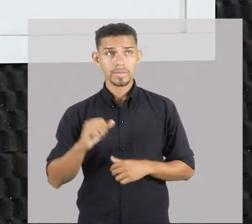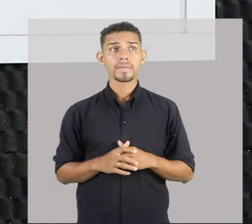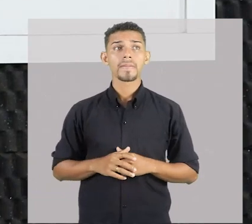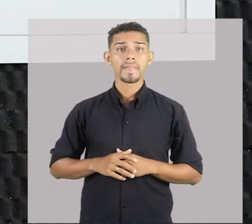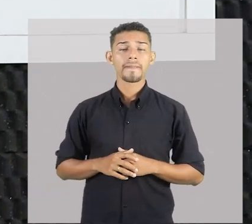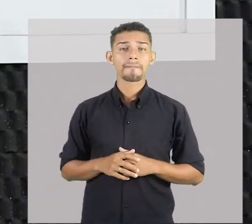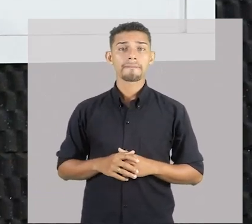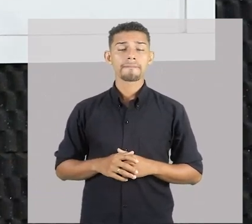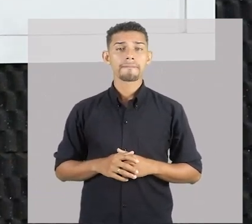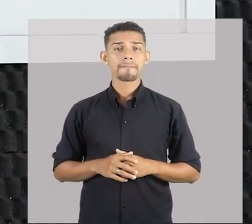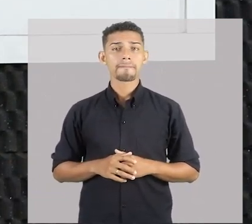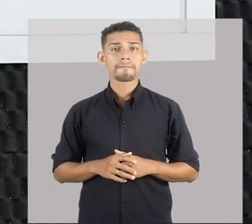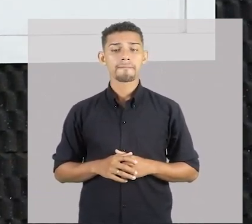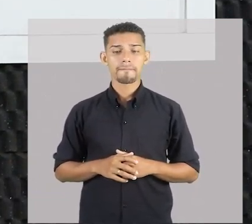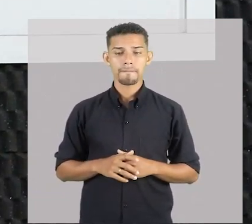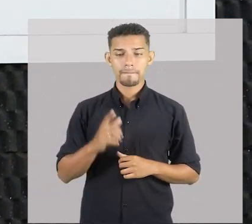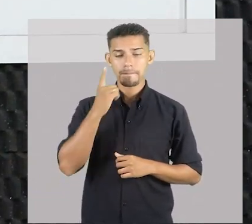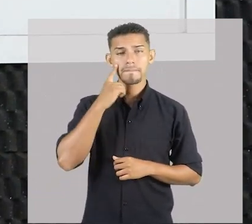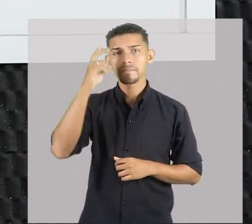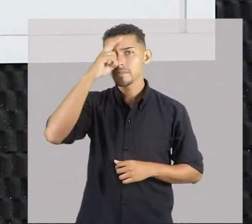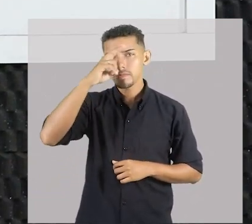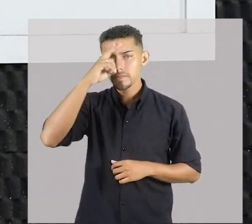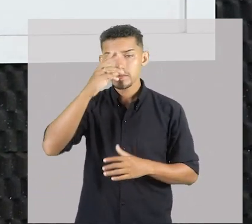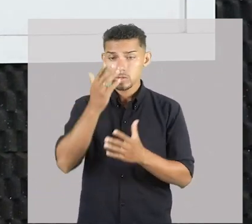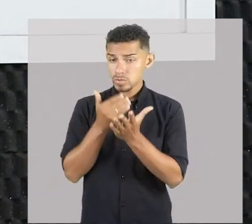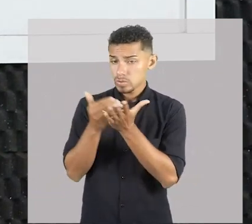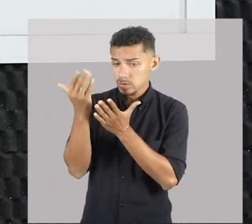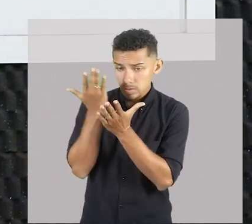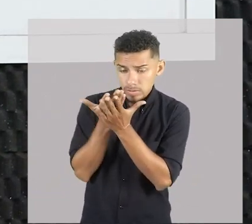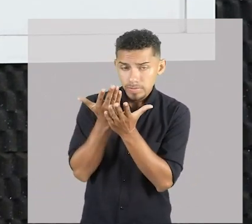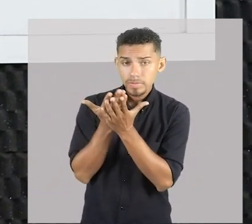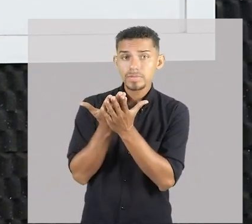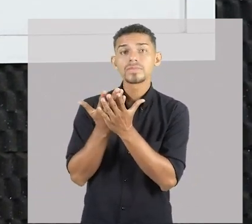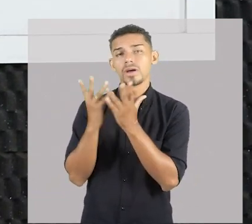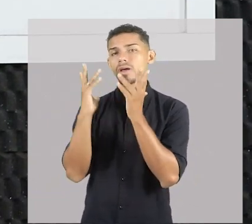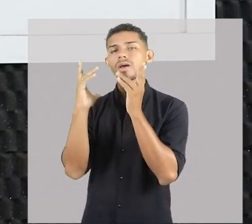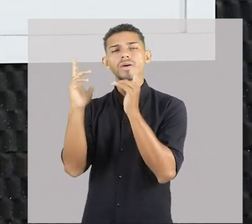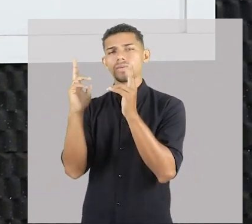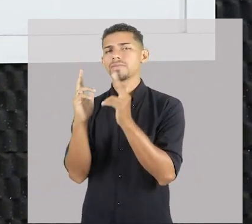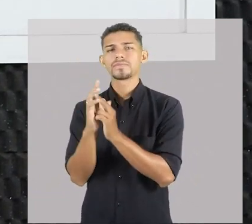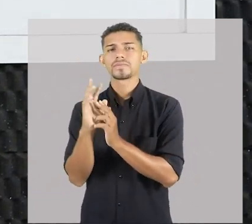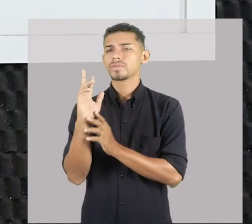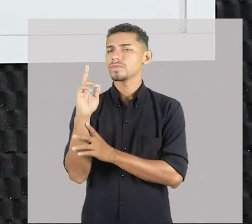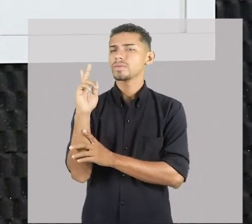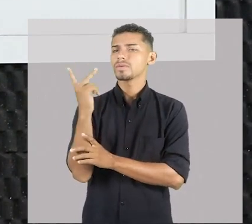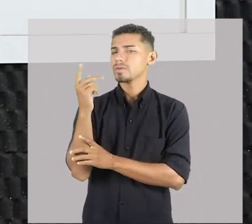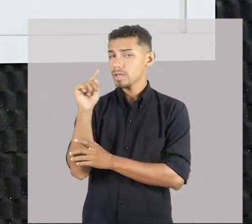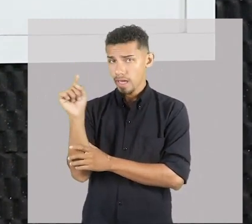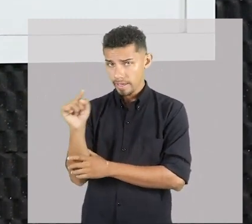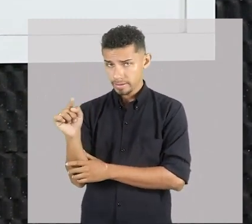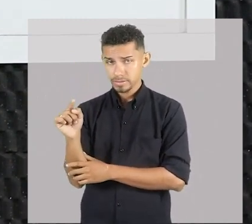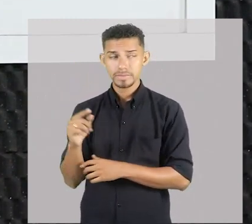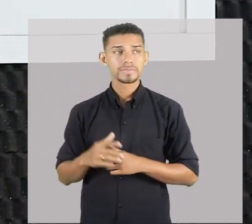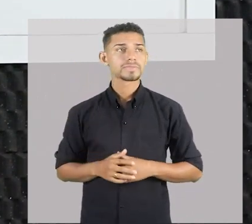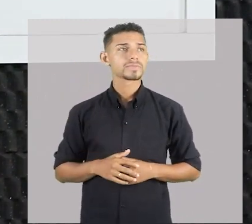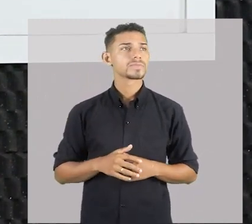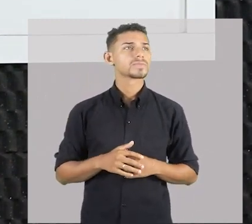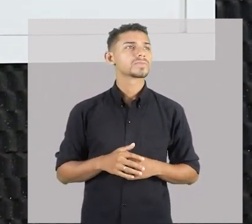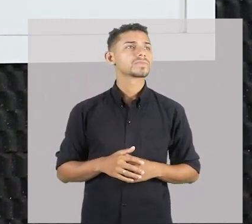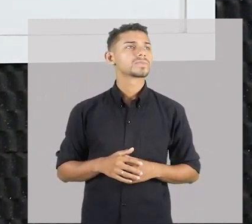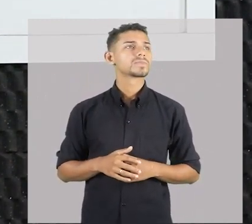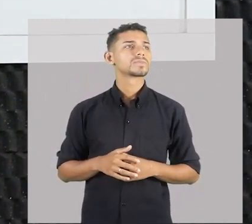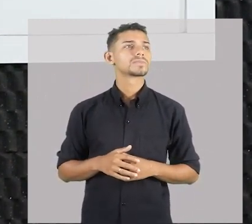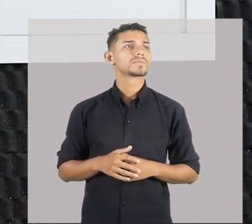segundo. Rotações por segundo, lembra do começo da aula? É o mesmo que hertz. Então, vamos fazer essa transformação, tá bem aqui,